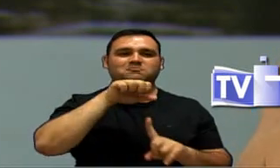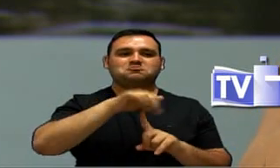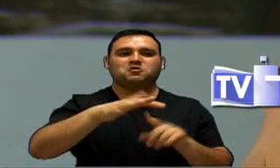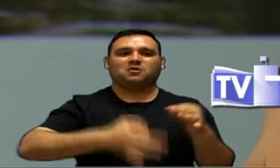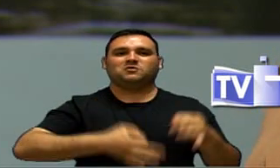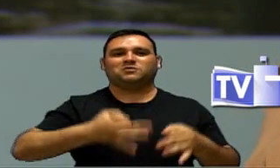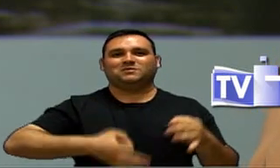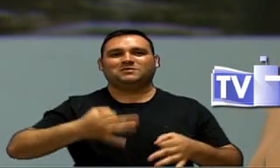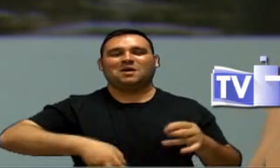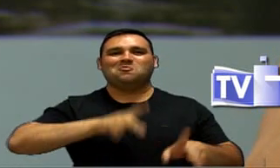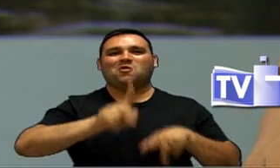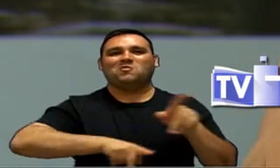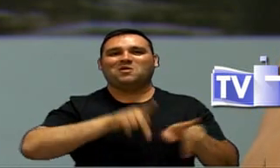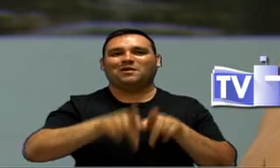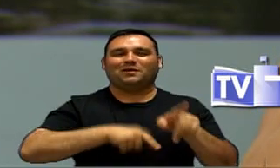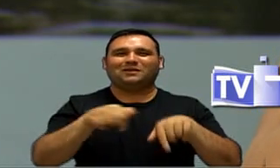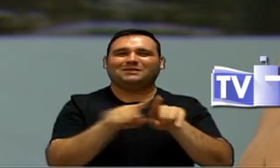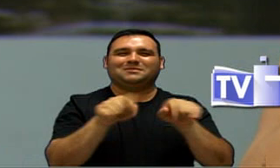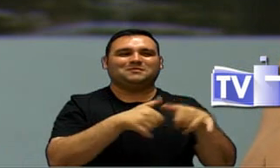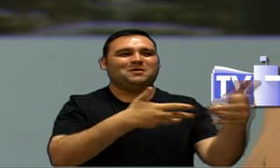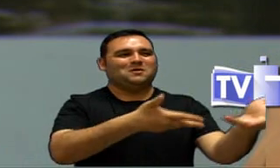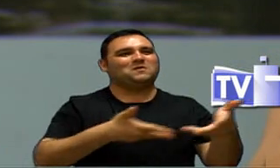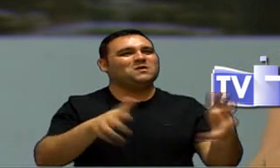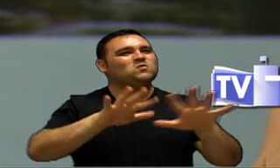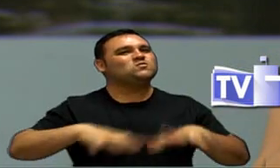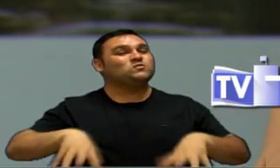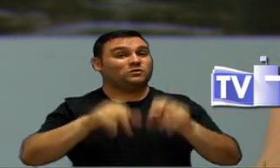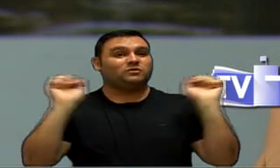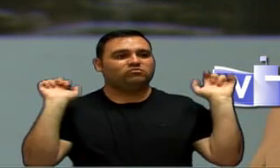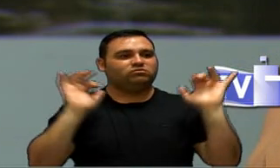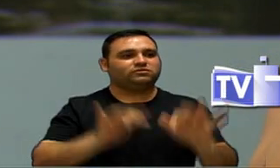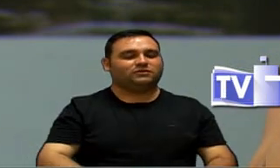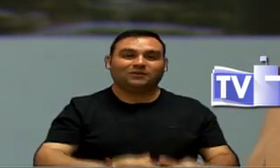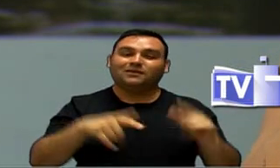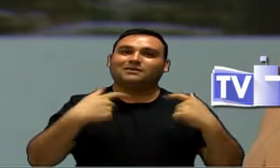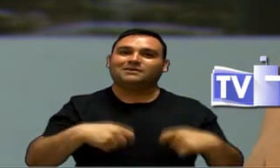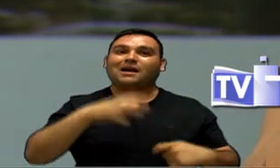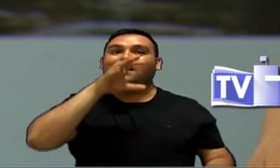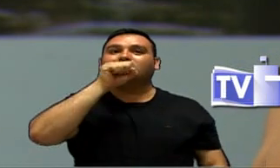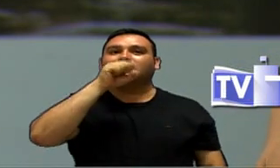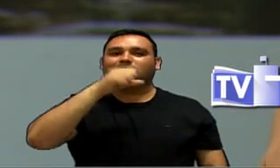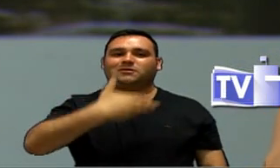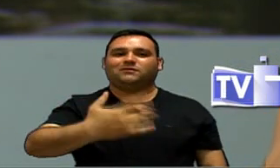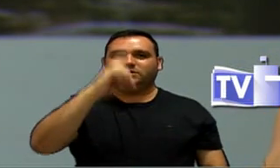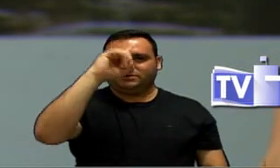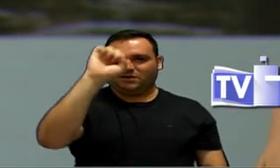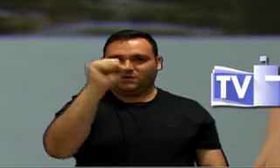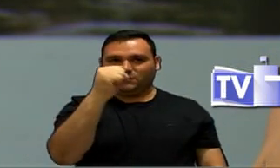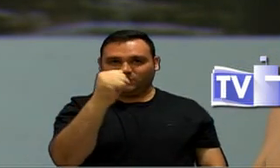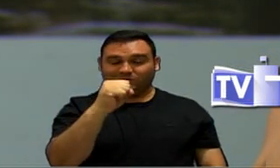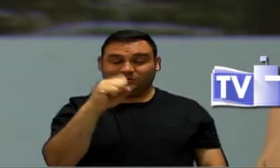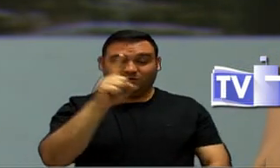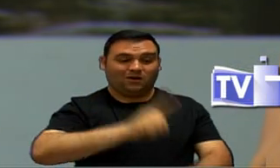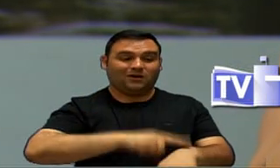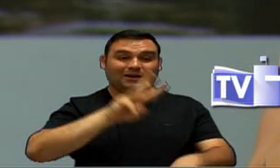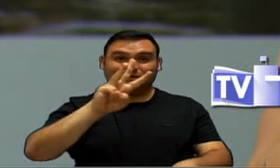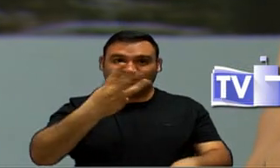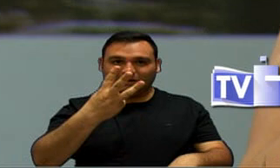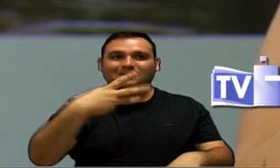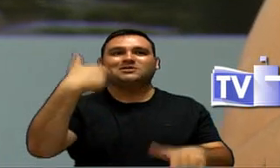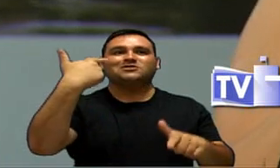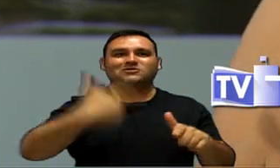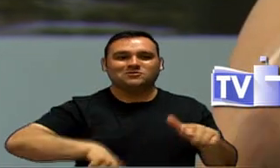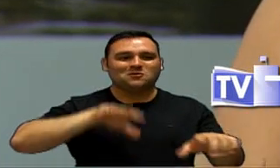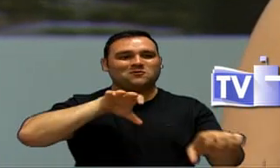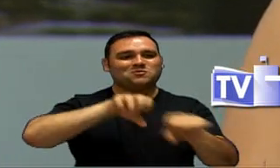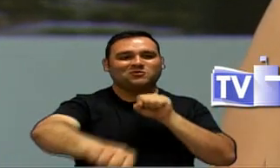legais populares. Né? Inclusive, convidar todo mundo para vir aqui, né, no sábado, dia 8, às 3 da tarde, mais uma turma se